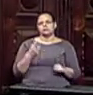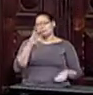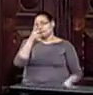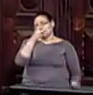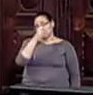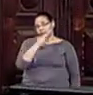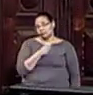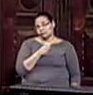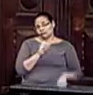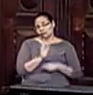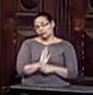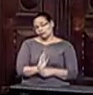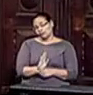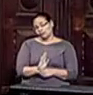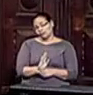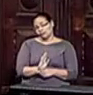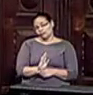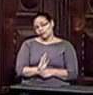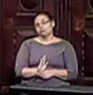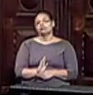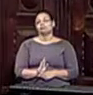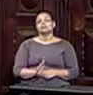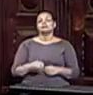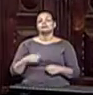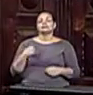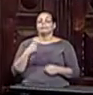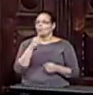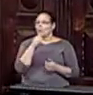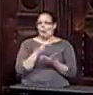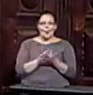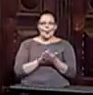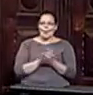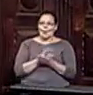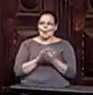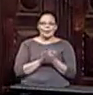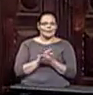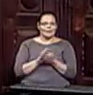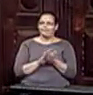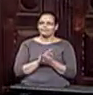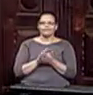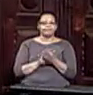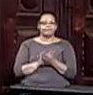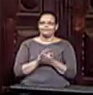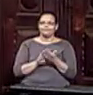salvação. E tirando isso, nada mais